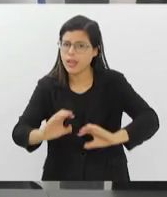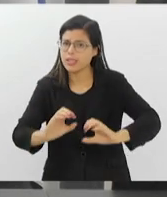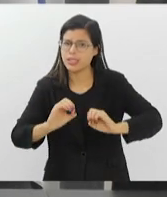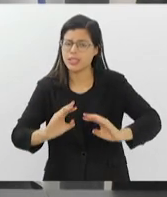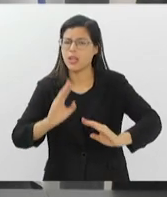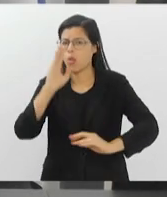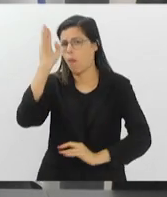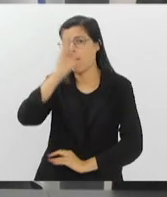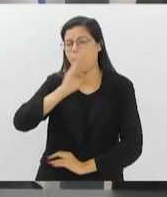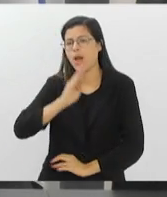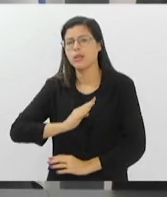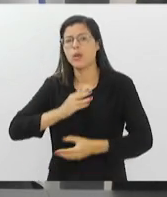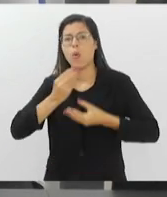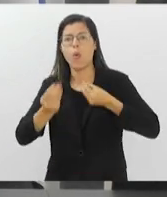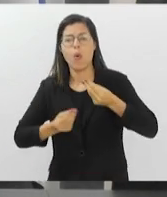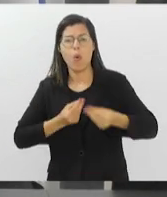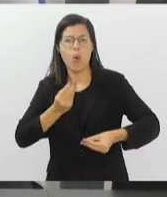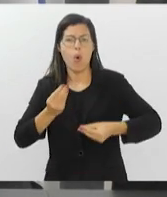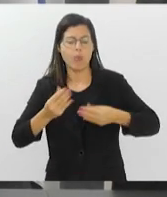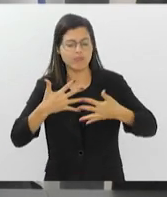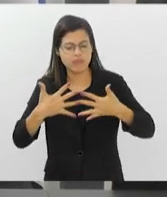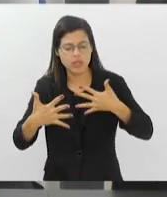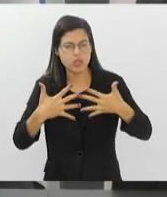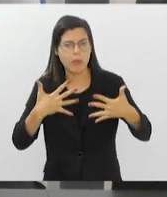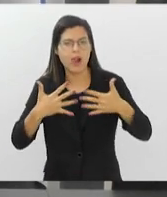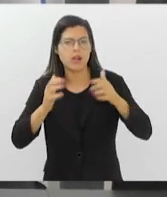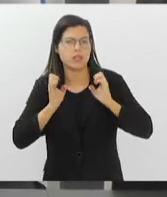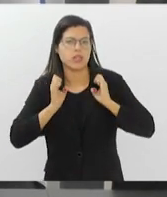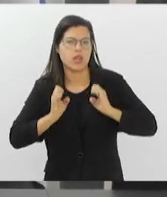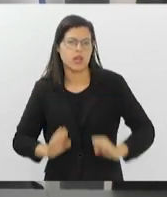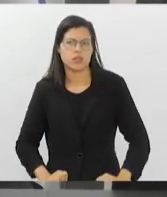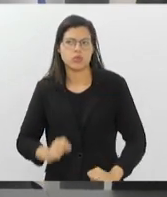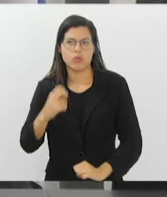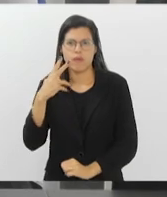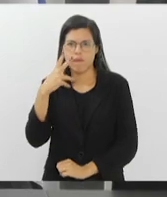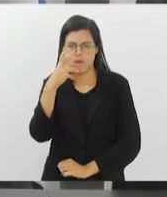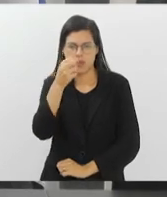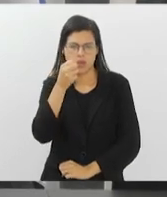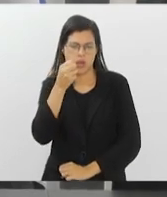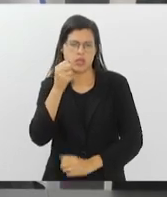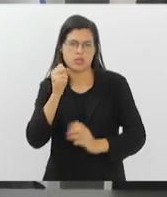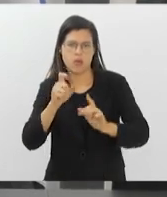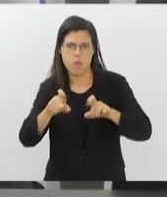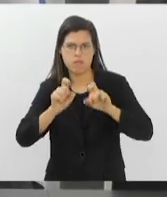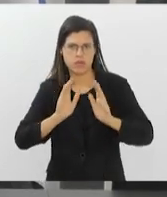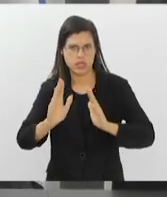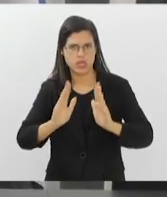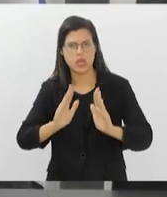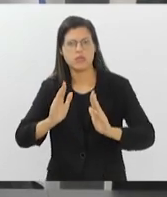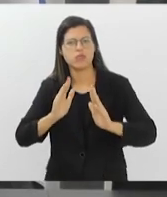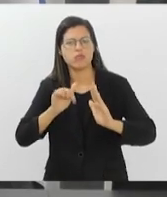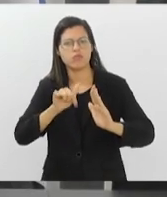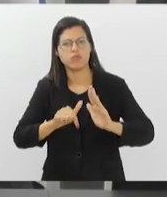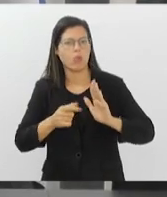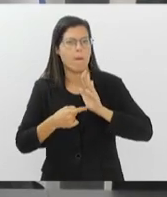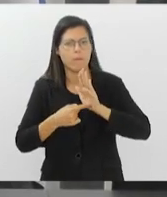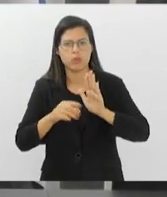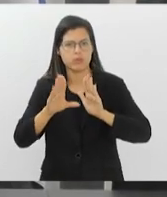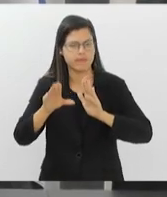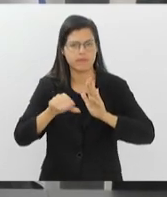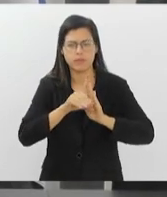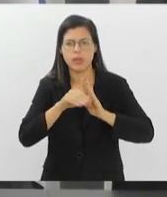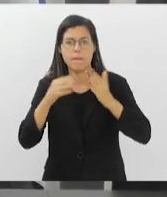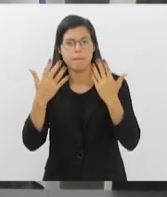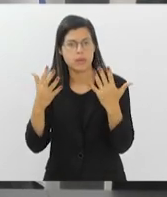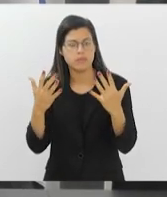de como ser sério no aspecto que fortalece os mandatos, que é a transparência e as emendas. Então, parabenizar todos os deputados